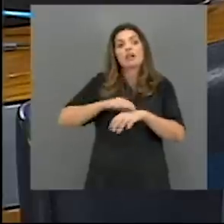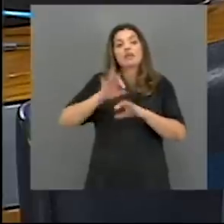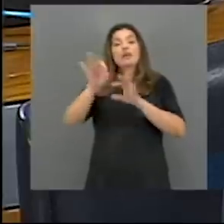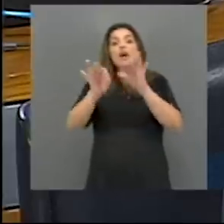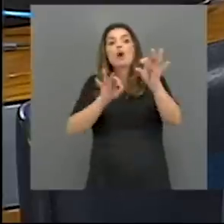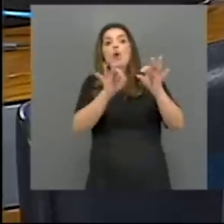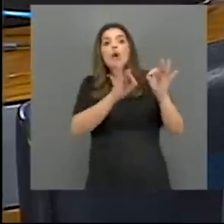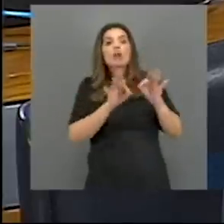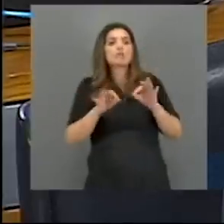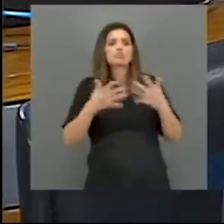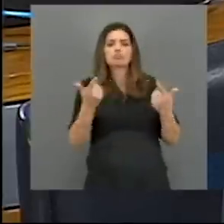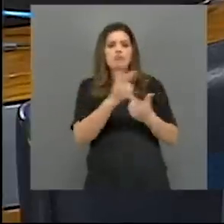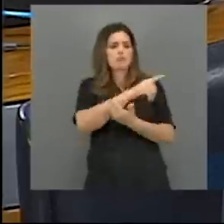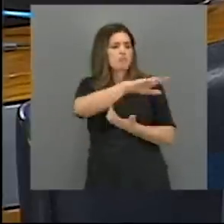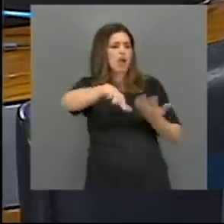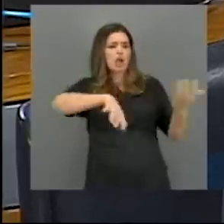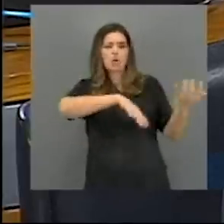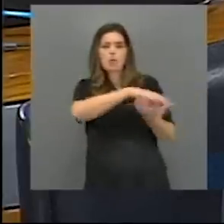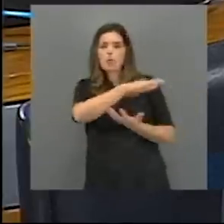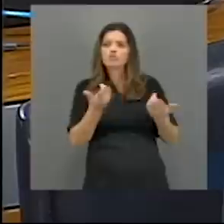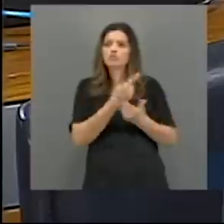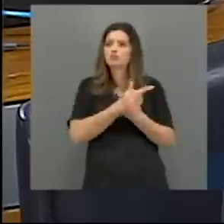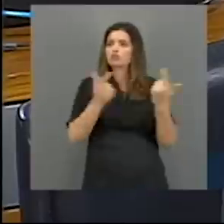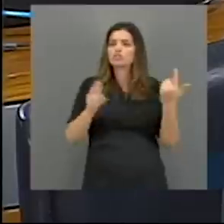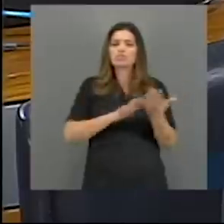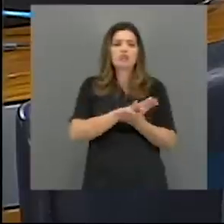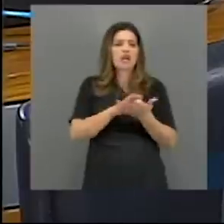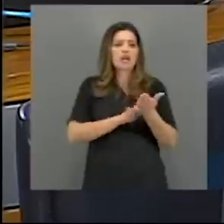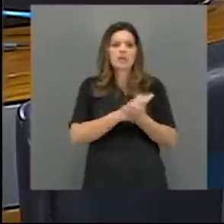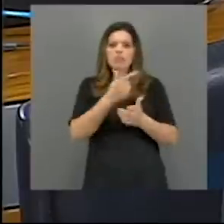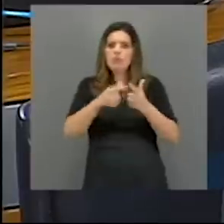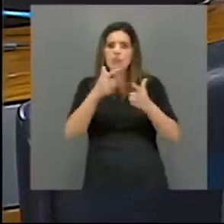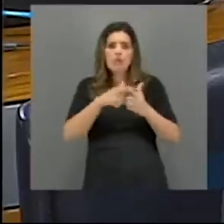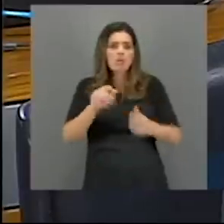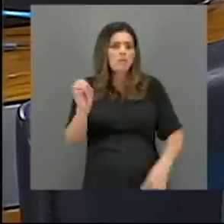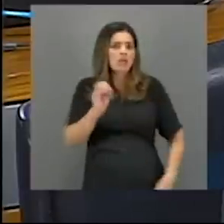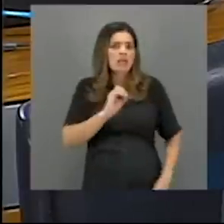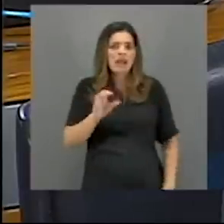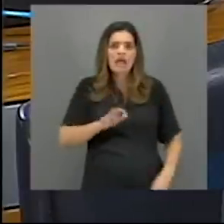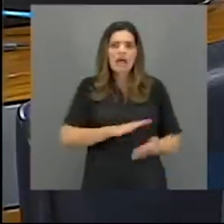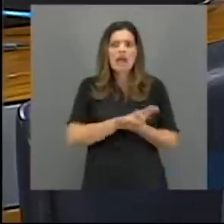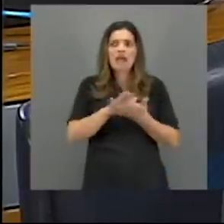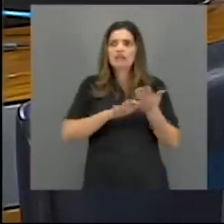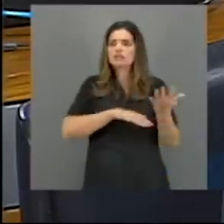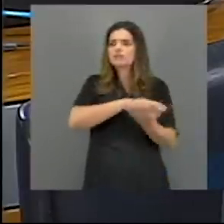havia nenhum tumulto e não havia nenhum tipo de desordem na reunião